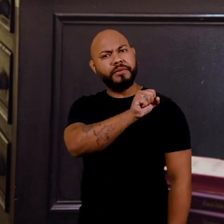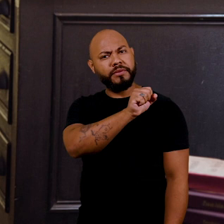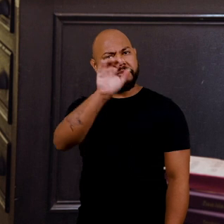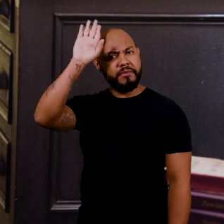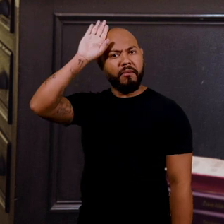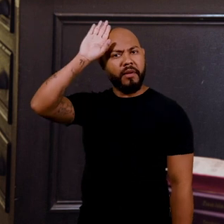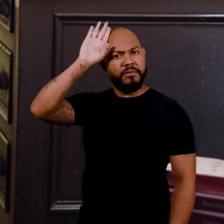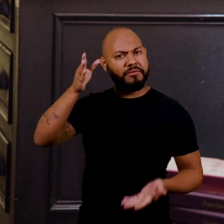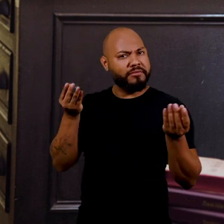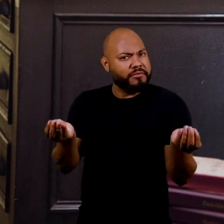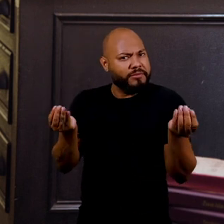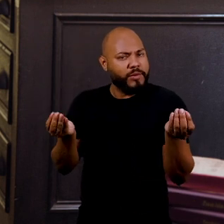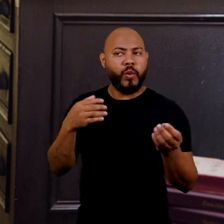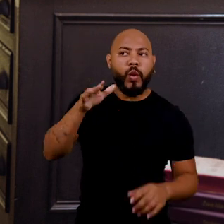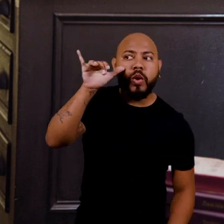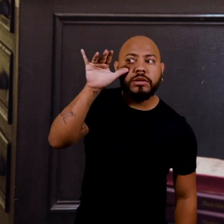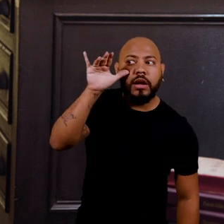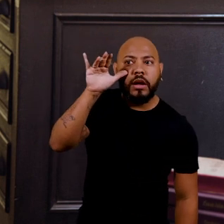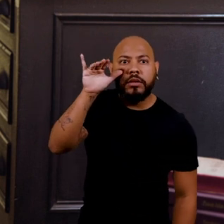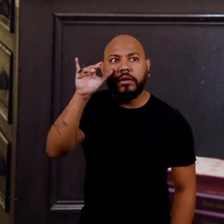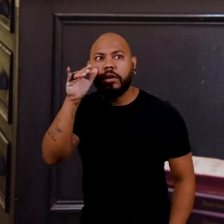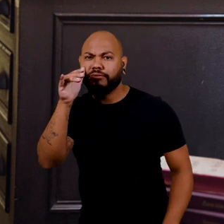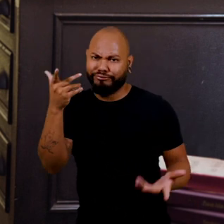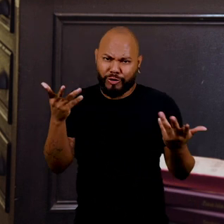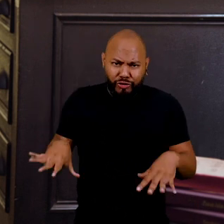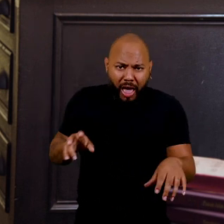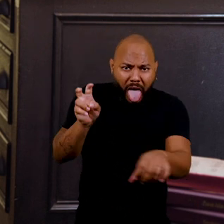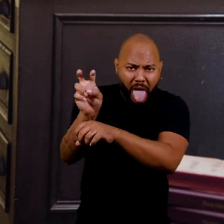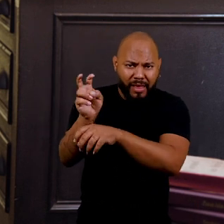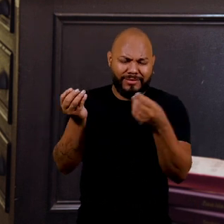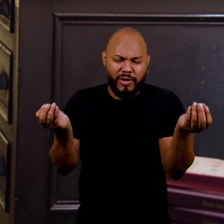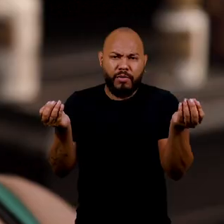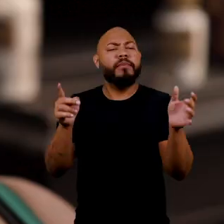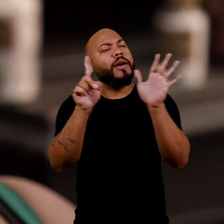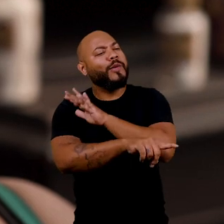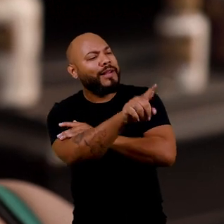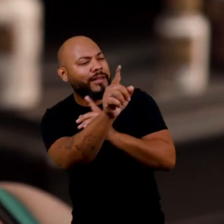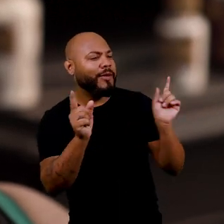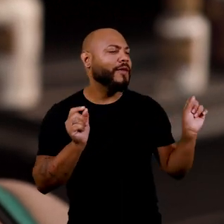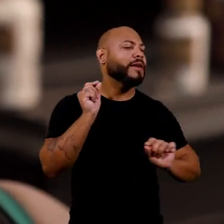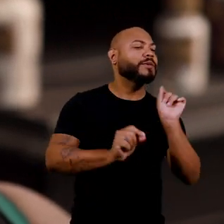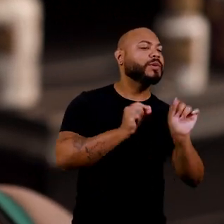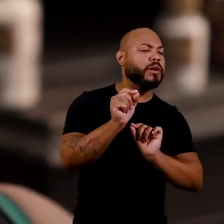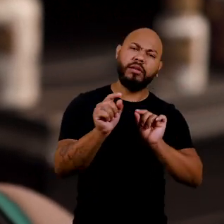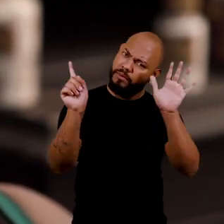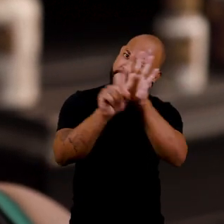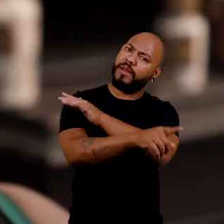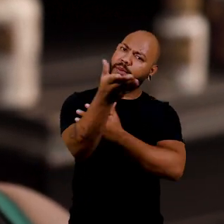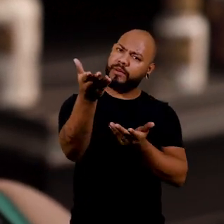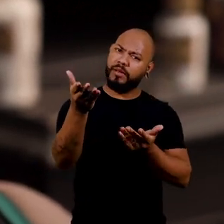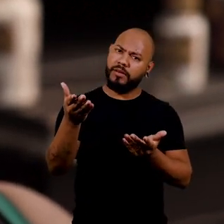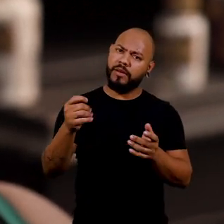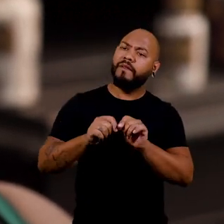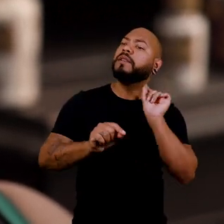As pessoas não têm curiosidade de saber que uma pessoa negra é. Né? Assim, perguntam, olha, o que você faz? Por que não pergunto pra pessoa? Se você quer saber o que a